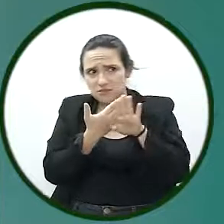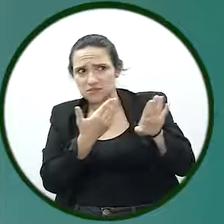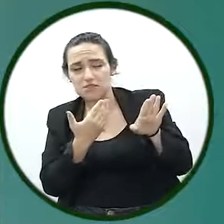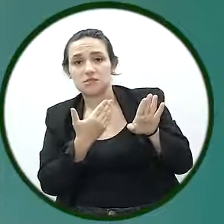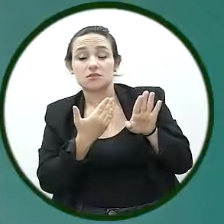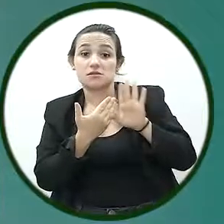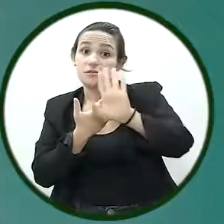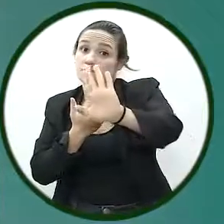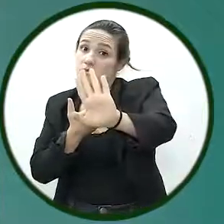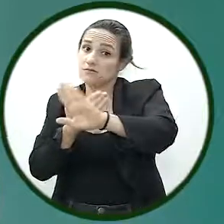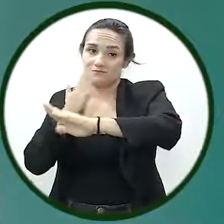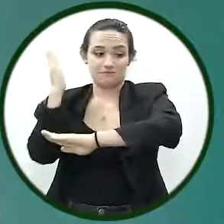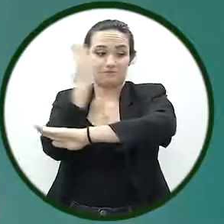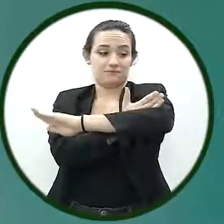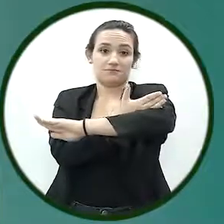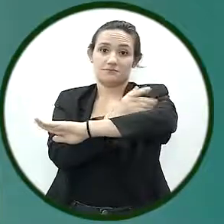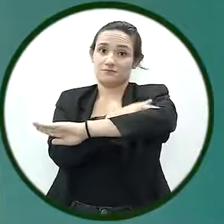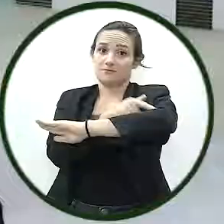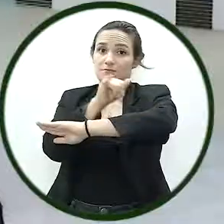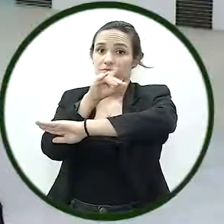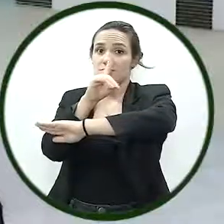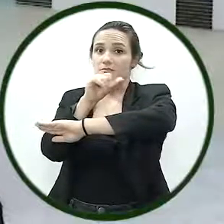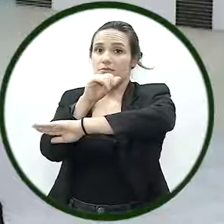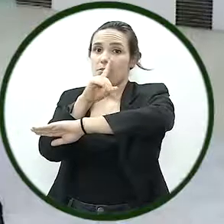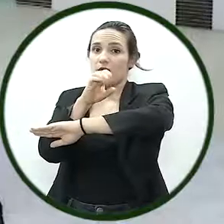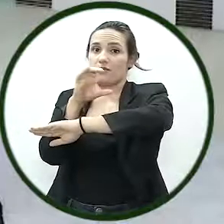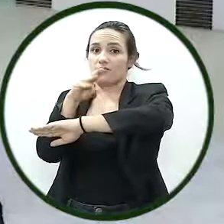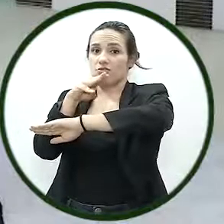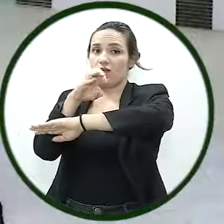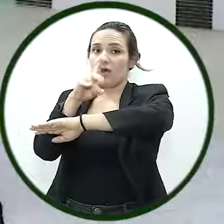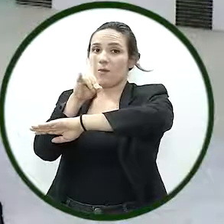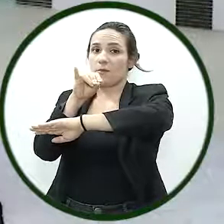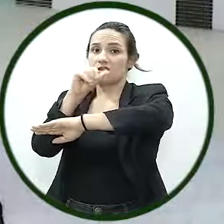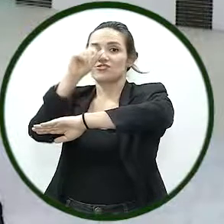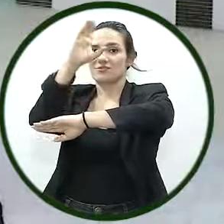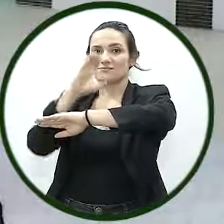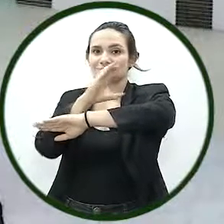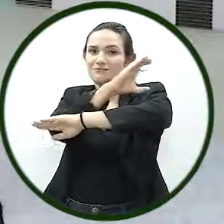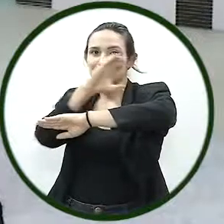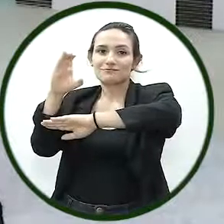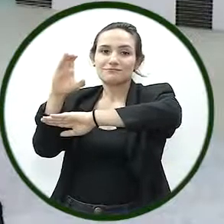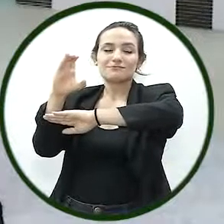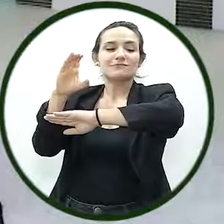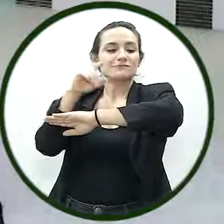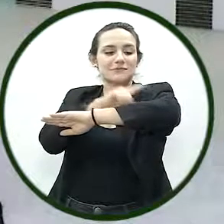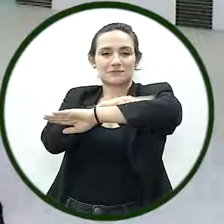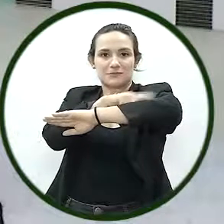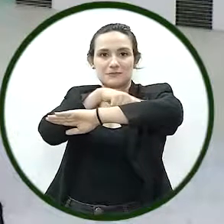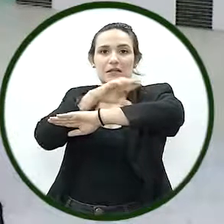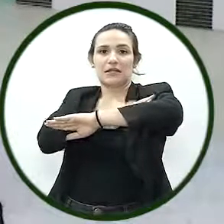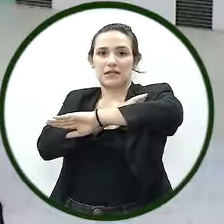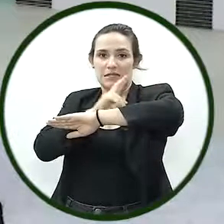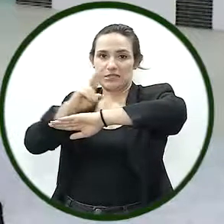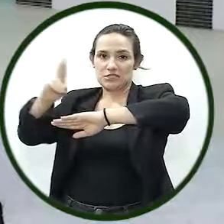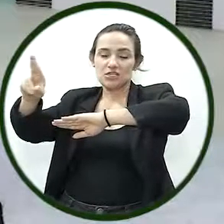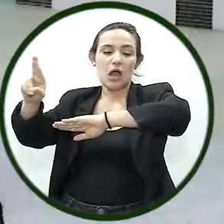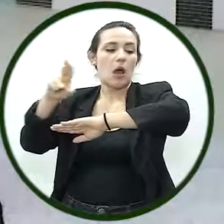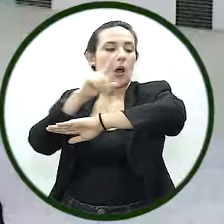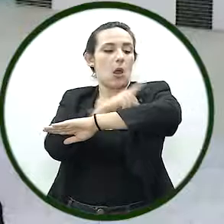ali a Igreja Católica, a religião, depois tem a questão da Inquisição, outro tipo